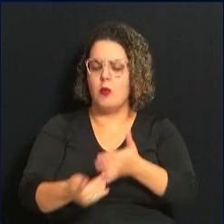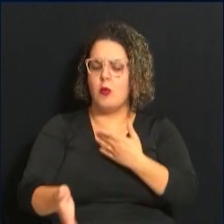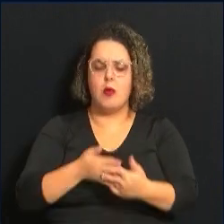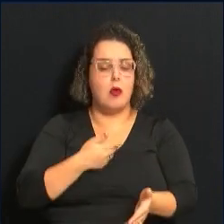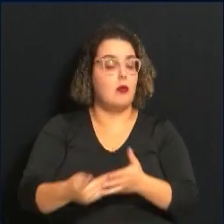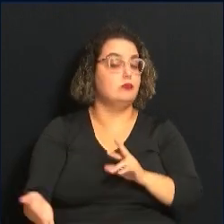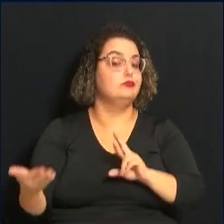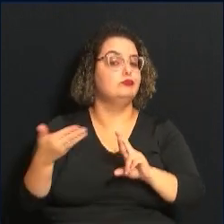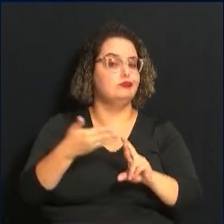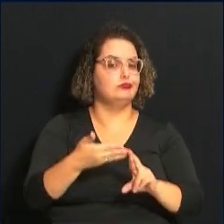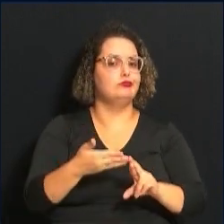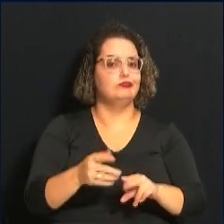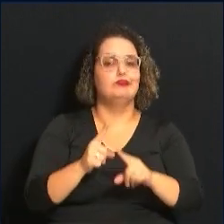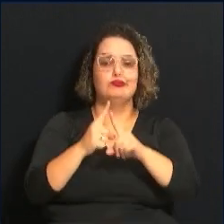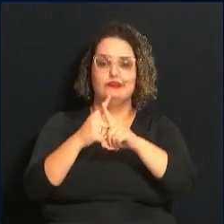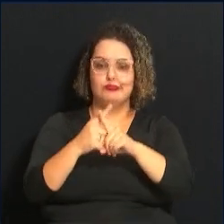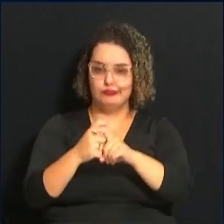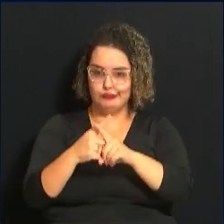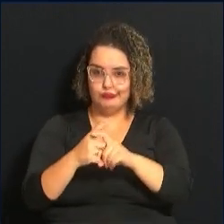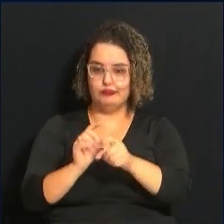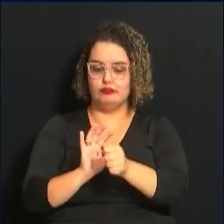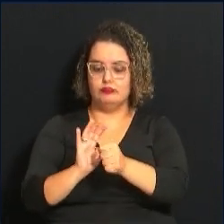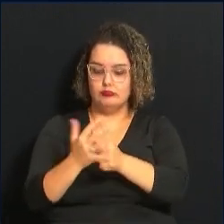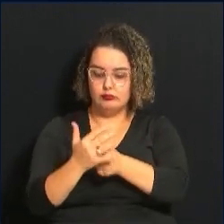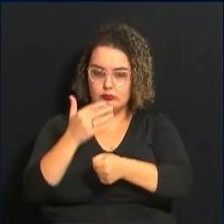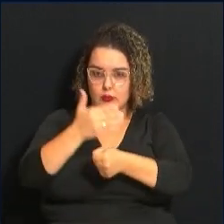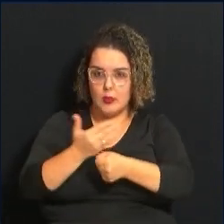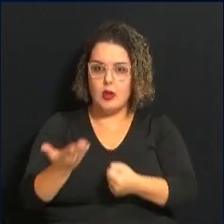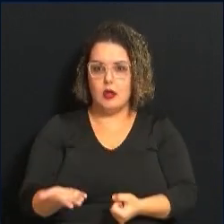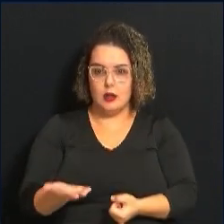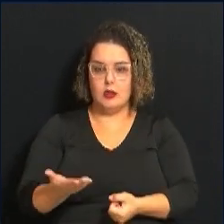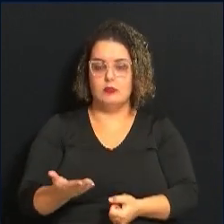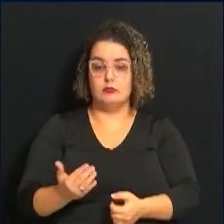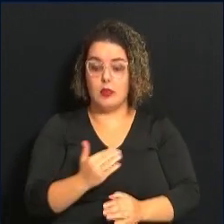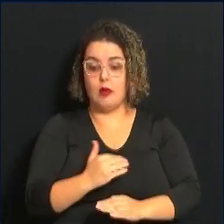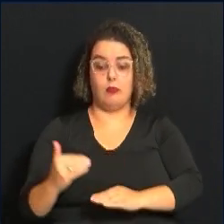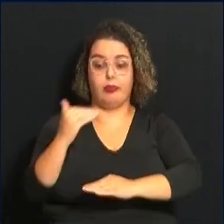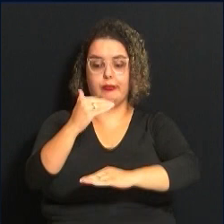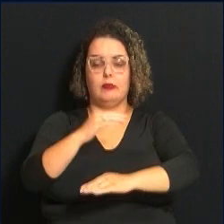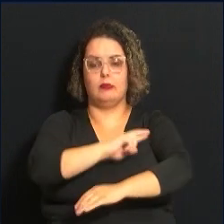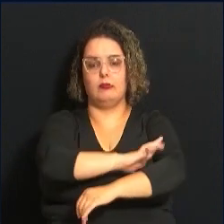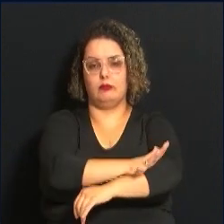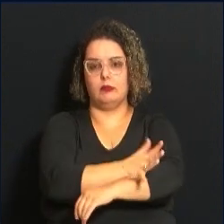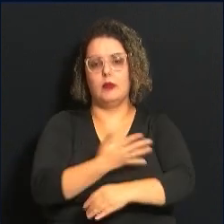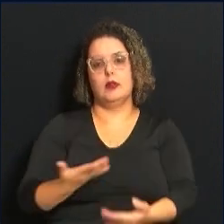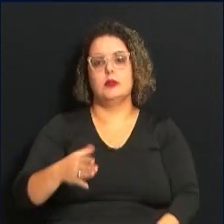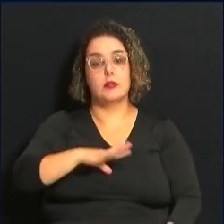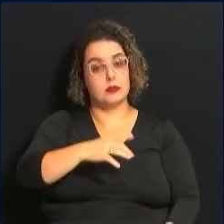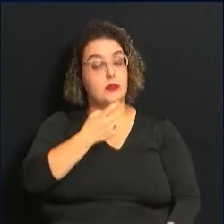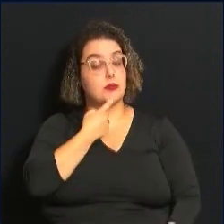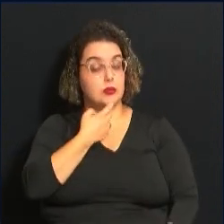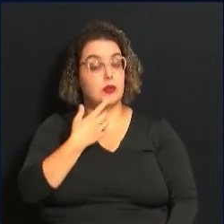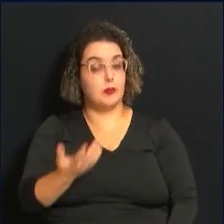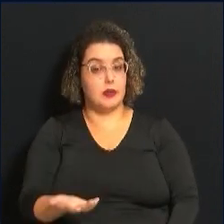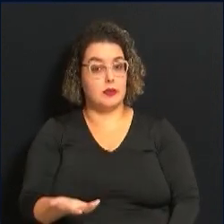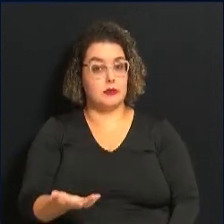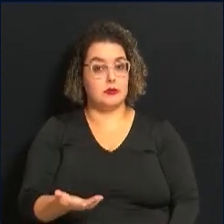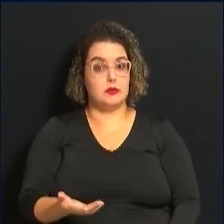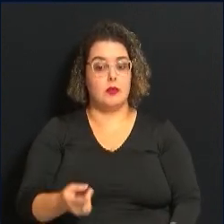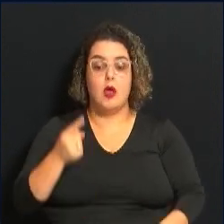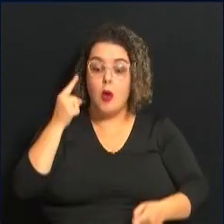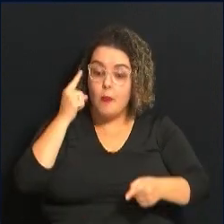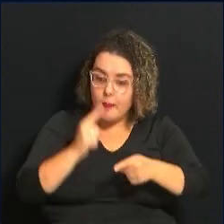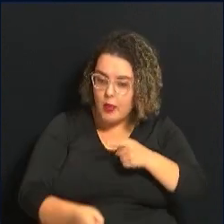de cunho fascista, nazista e de supremacia racial no município de Campinas. Ficam